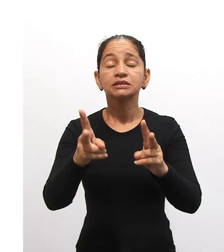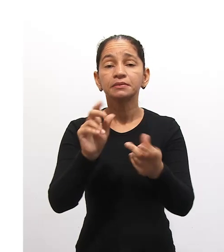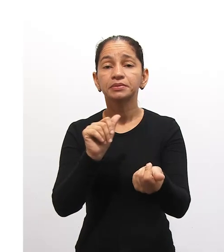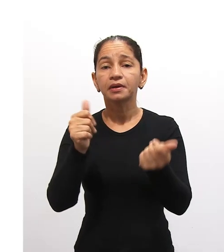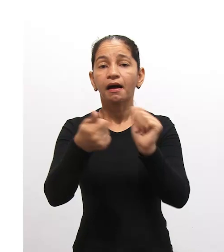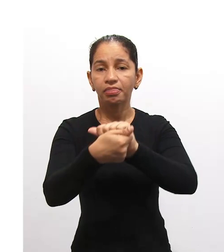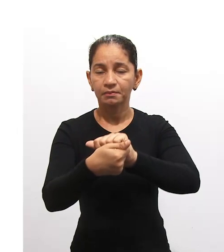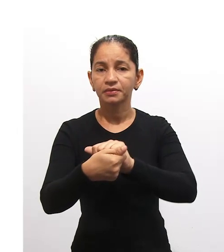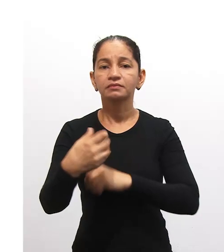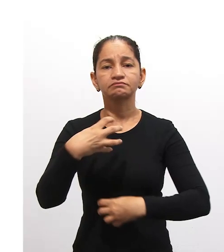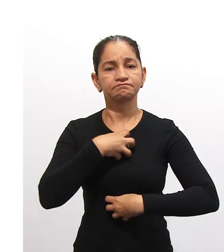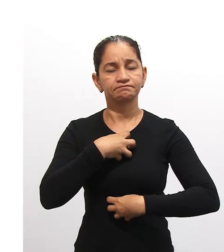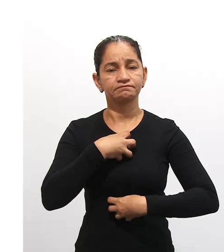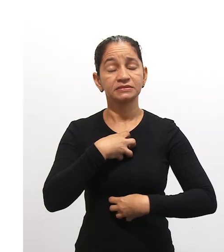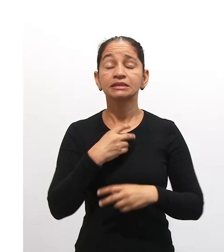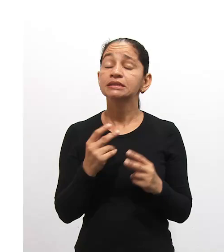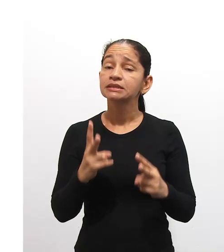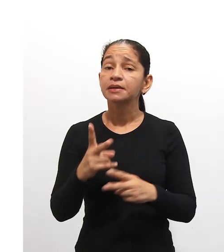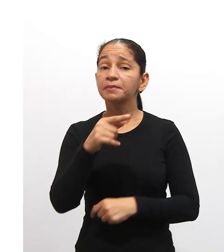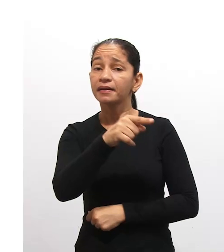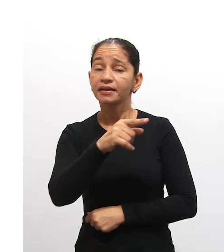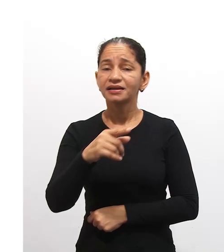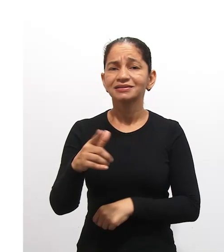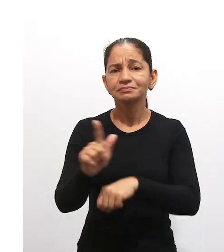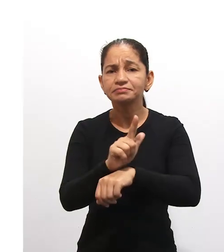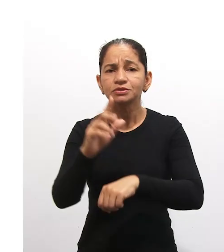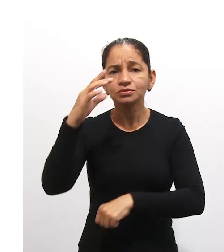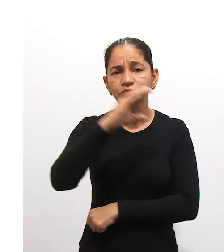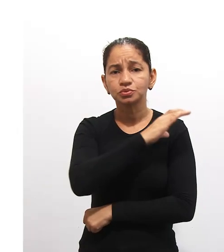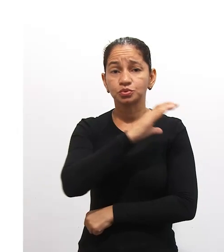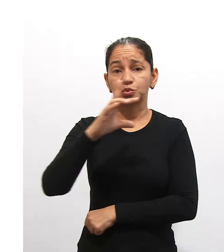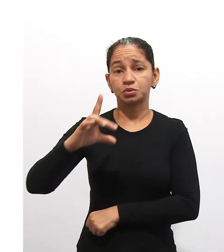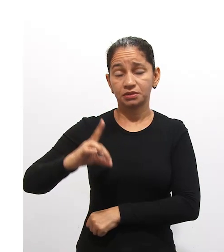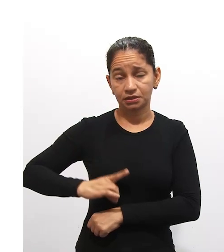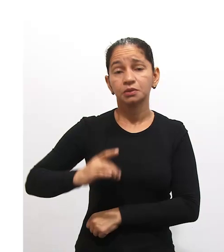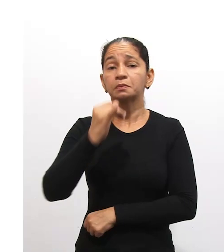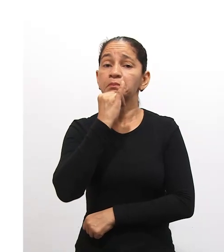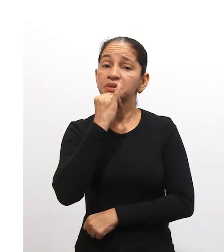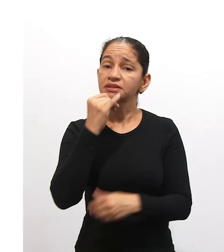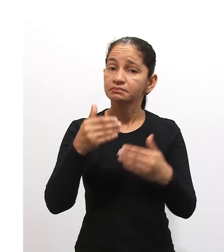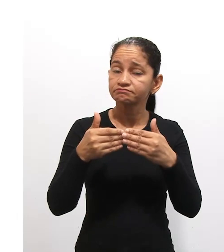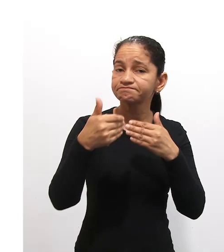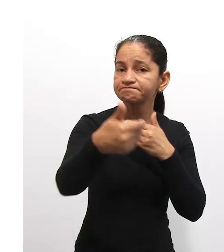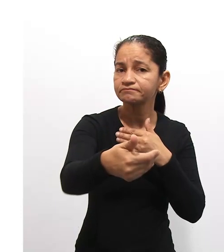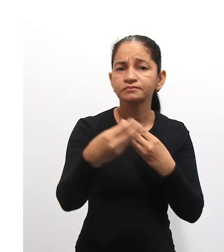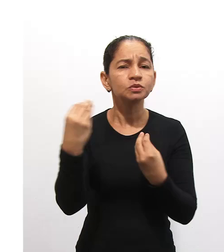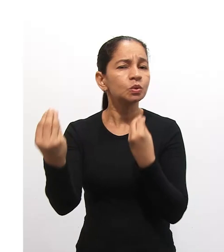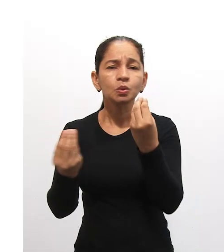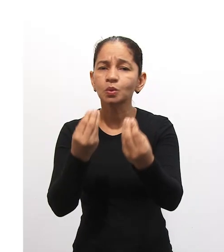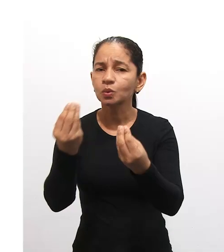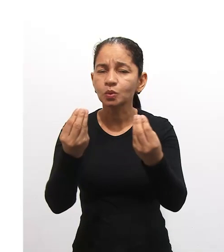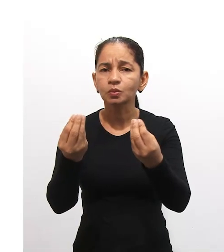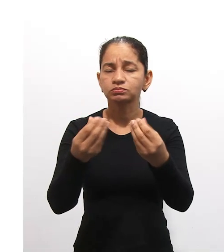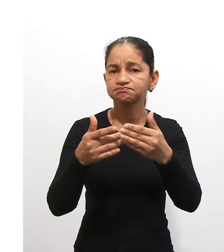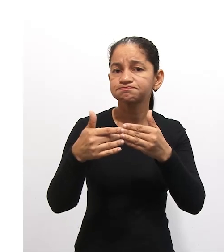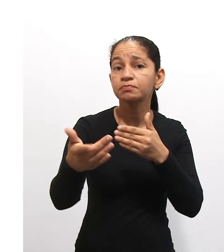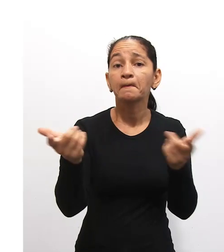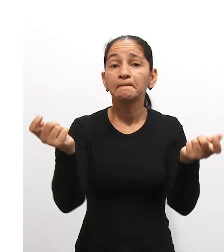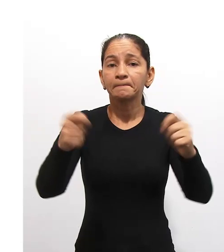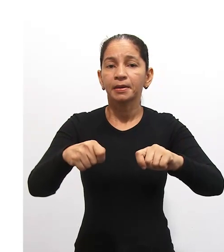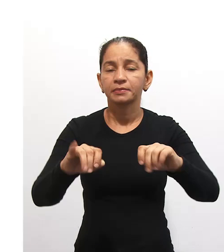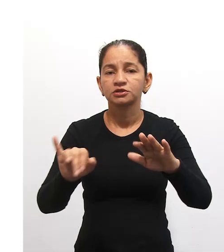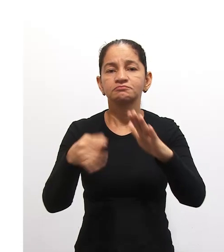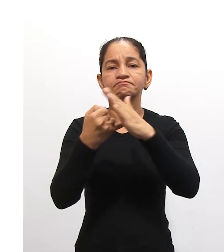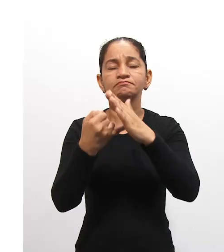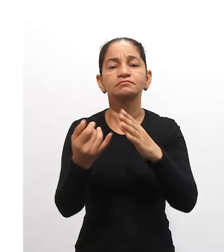O gestor ele deve equilibrar com manutenção de princípios centrais e abertura para inovação, permitindo que